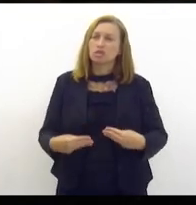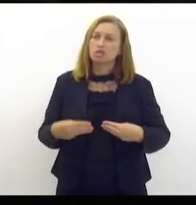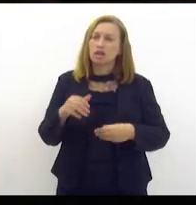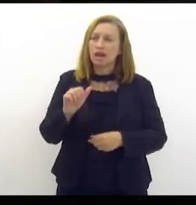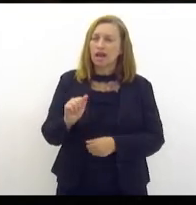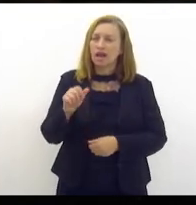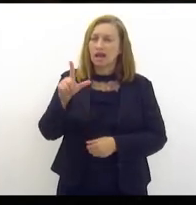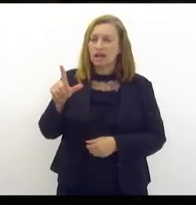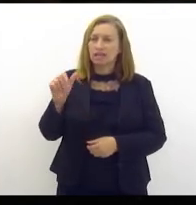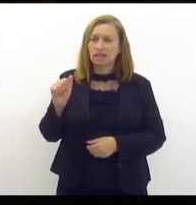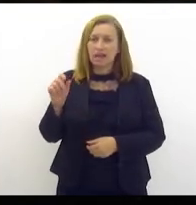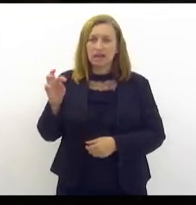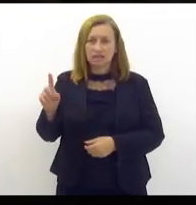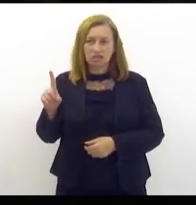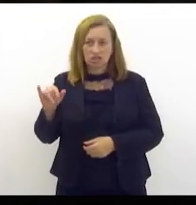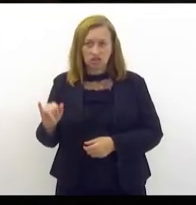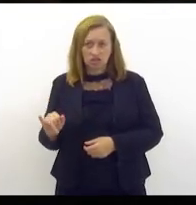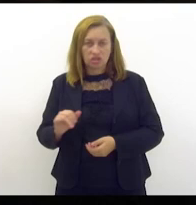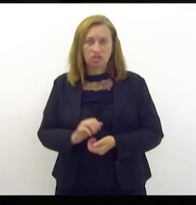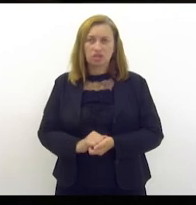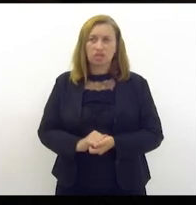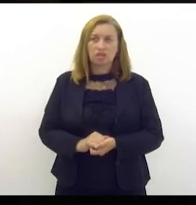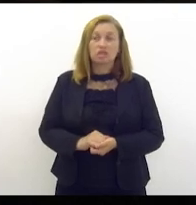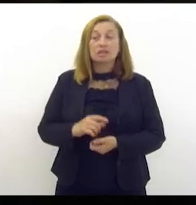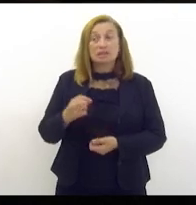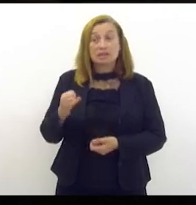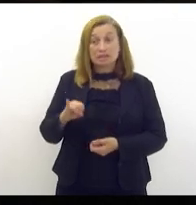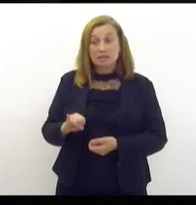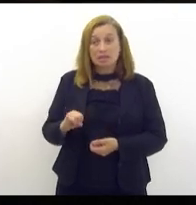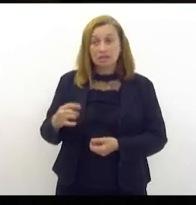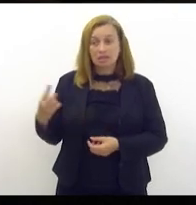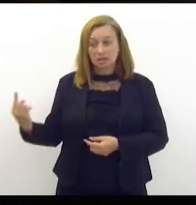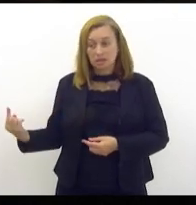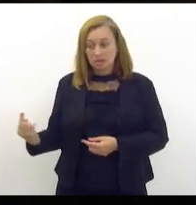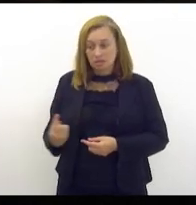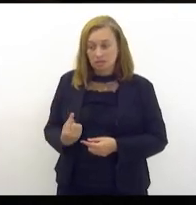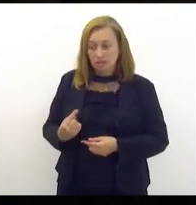Haddad. E se ele estivesse aqui no meu lugar,